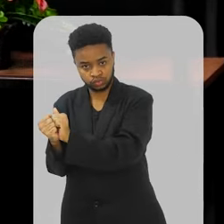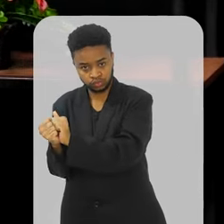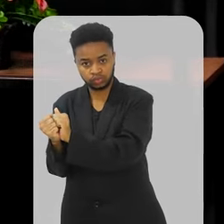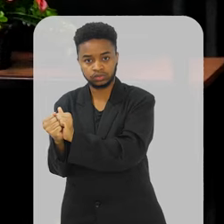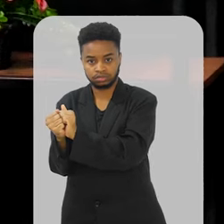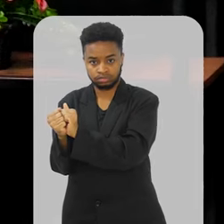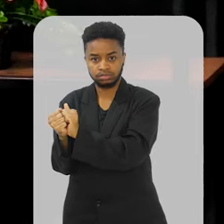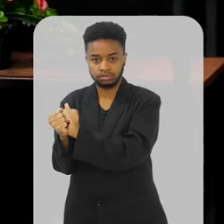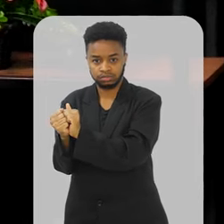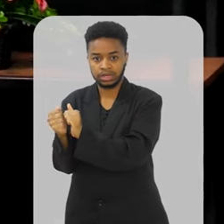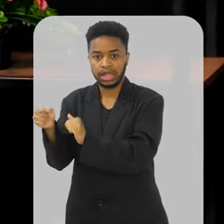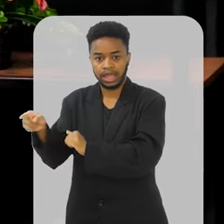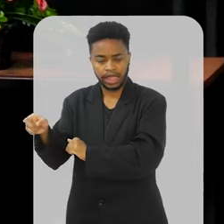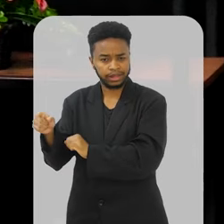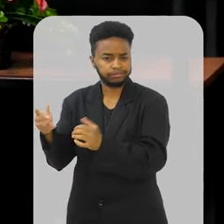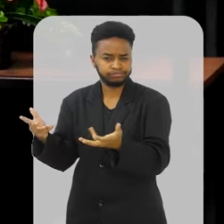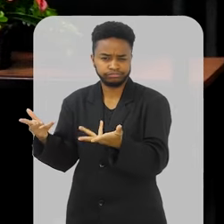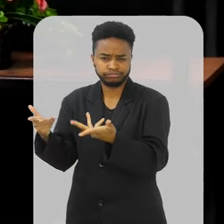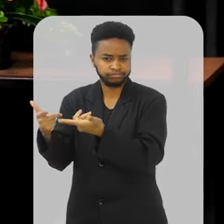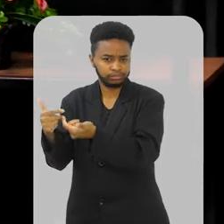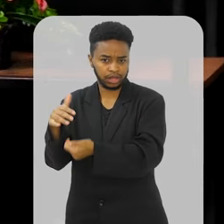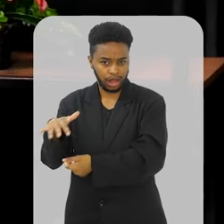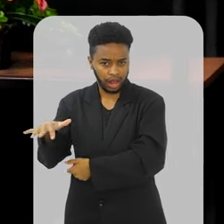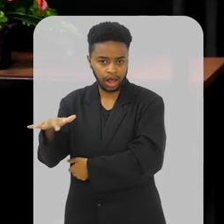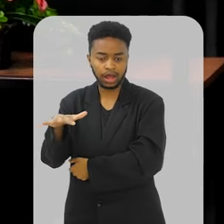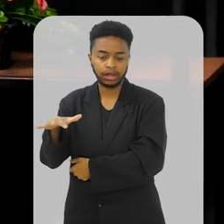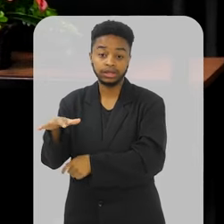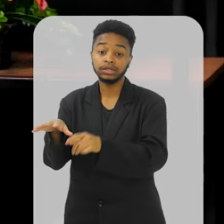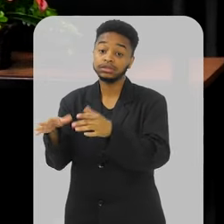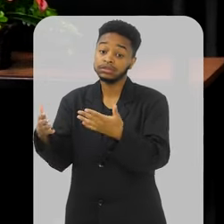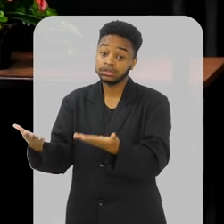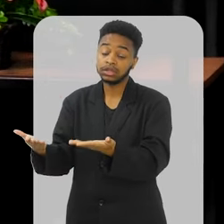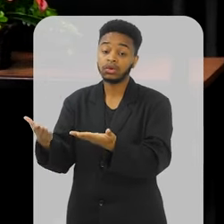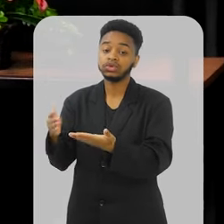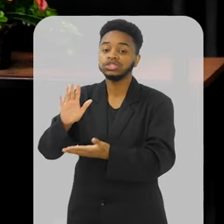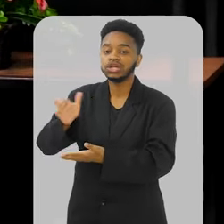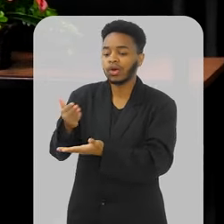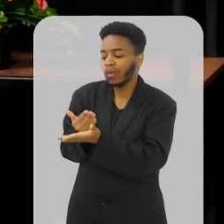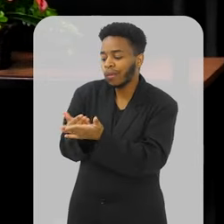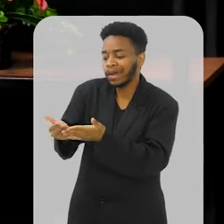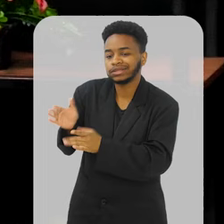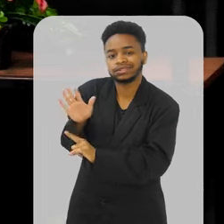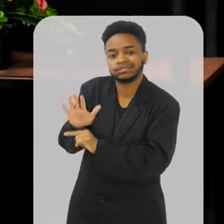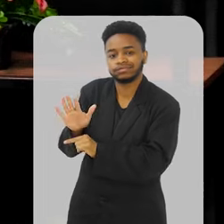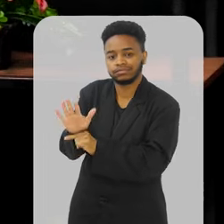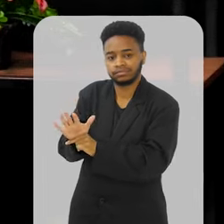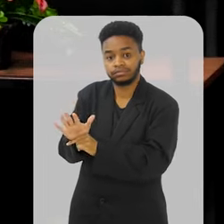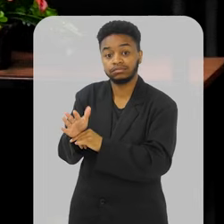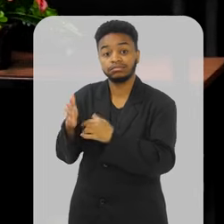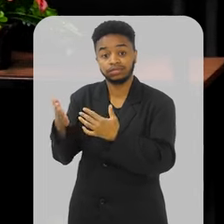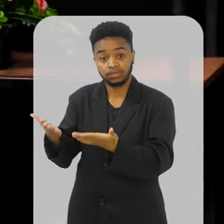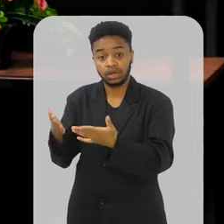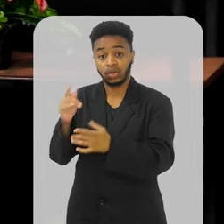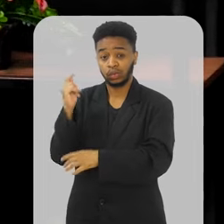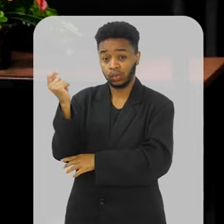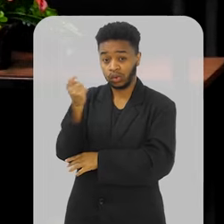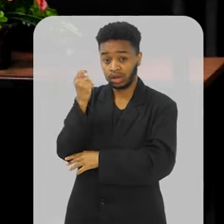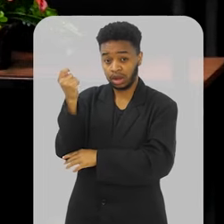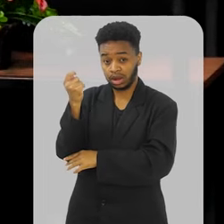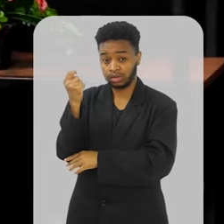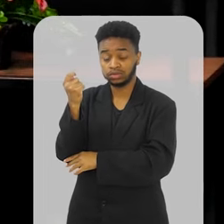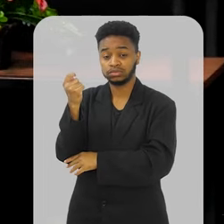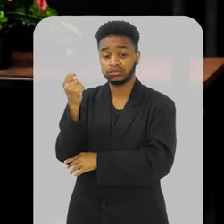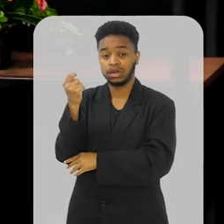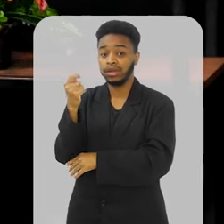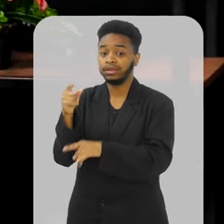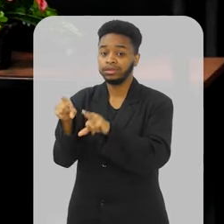lá tenente coronel iian que é exímia nessa nesse Campo você já vai est vai dando esse respaldo como o caso do Rio Grande